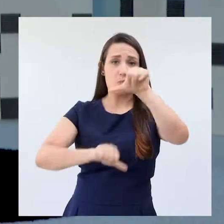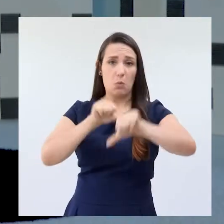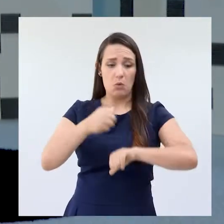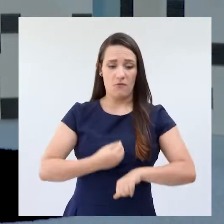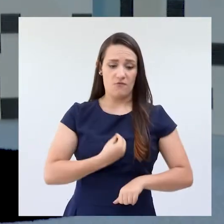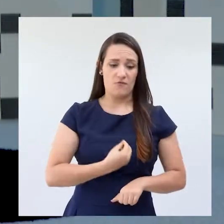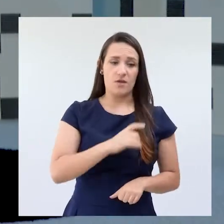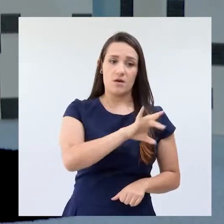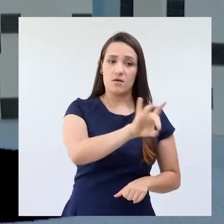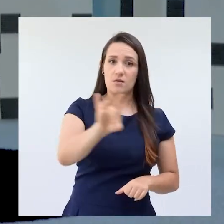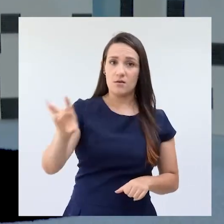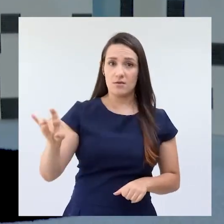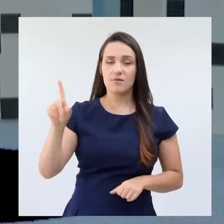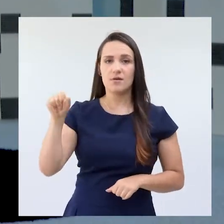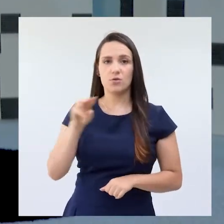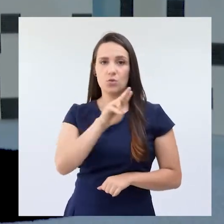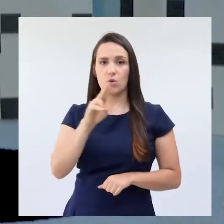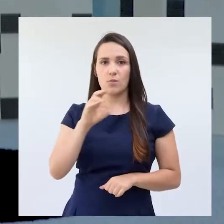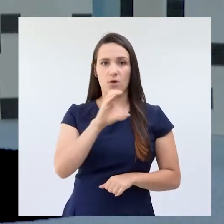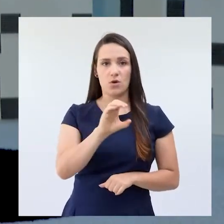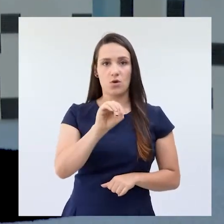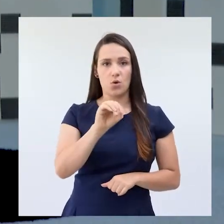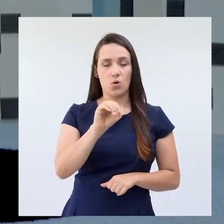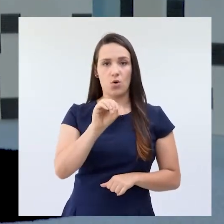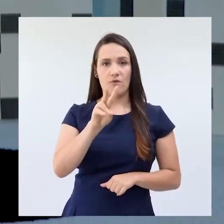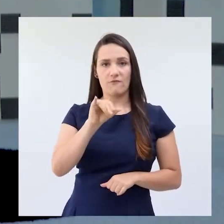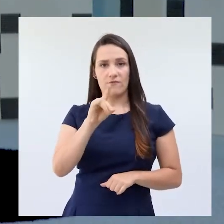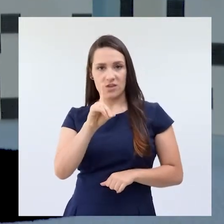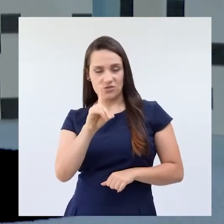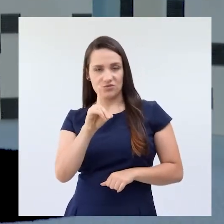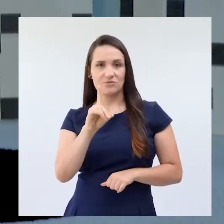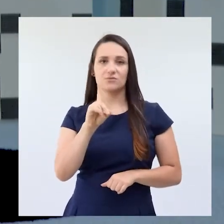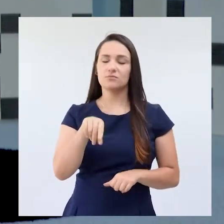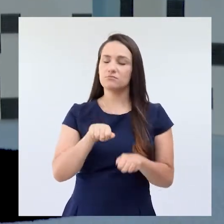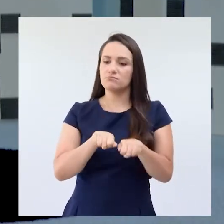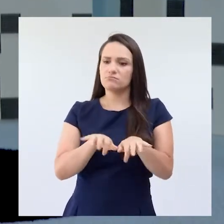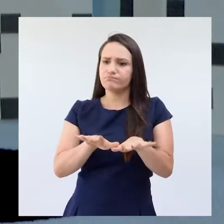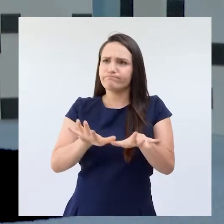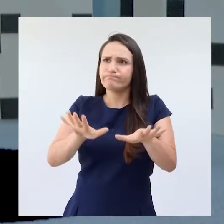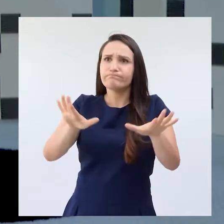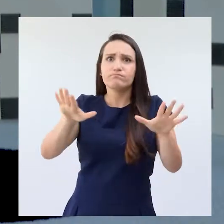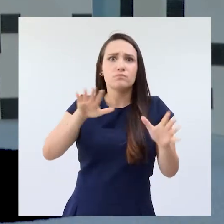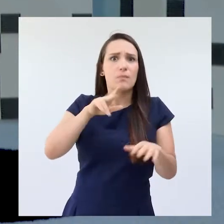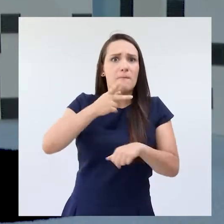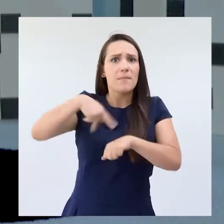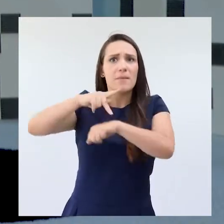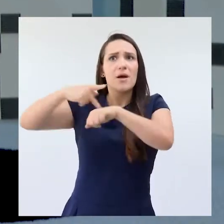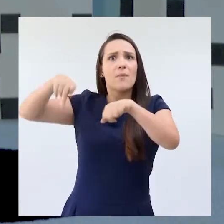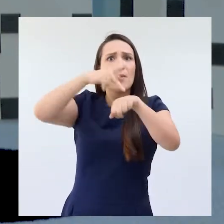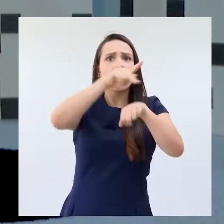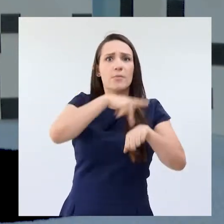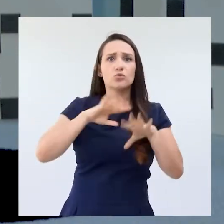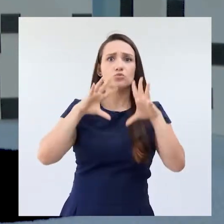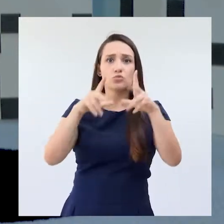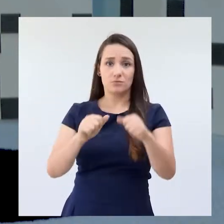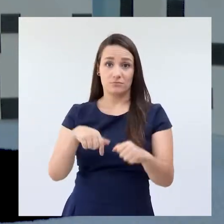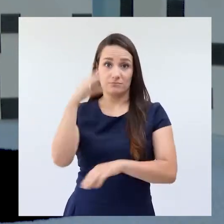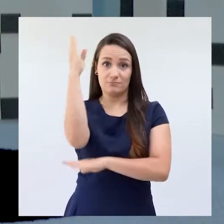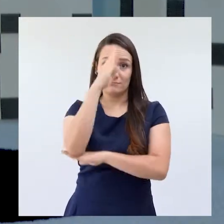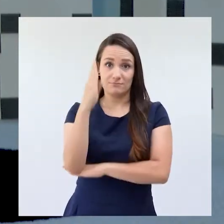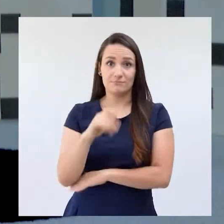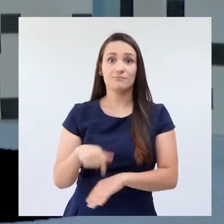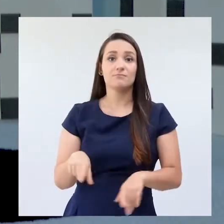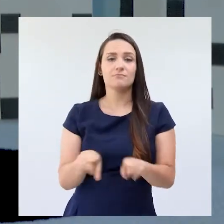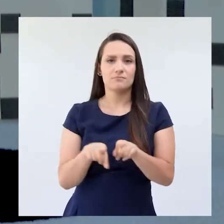devastadoras na vida de cada um de nós. Estamos falando do coronavírus, que se espalhou por vários países do mundo,